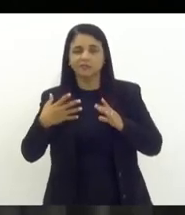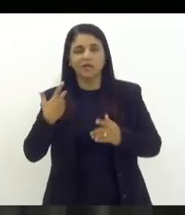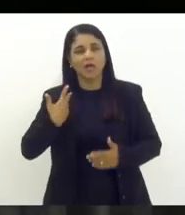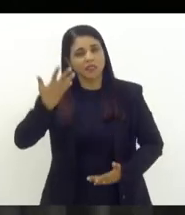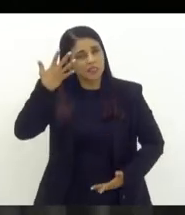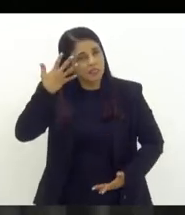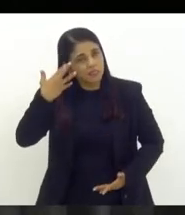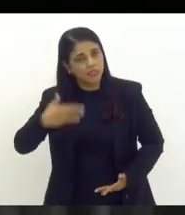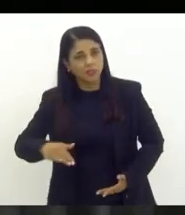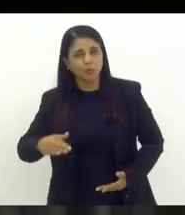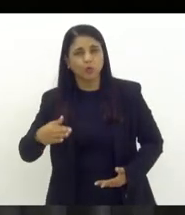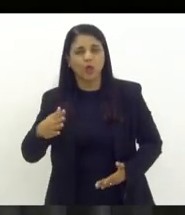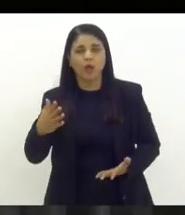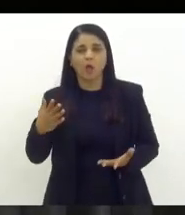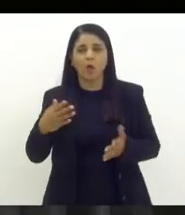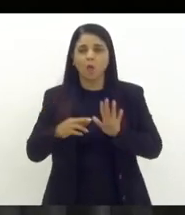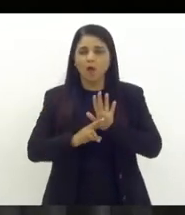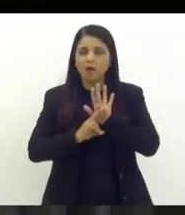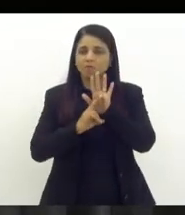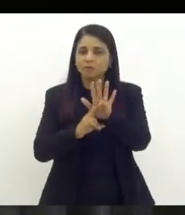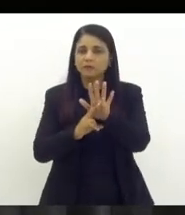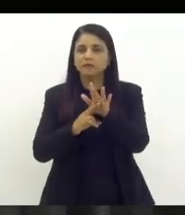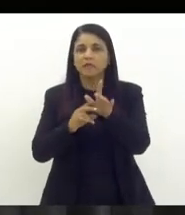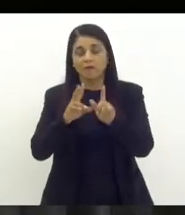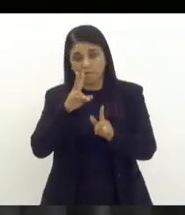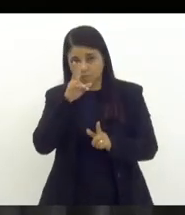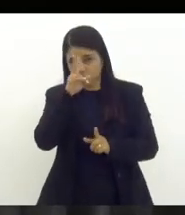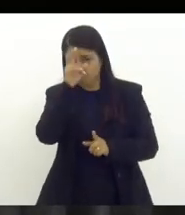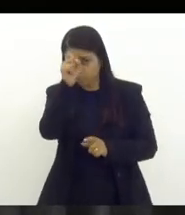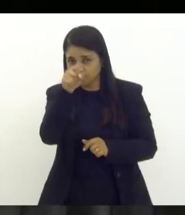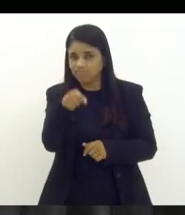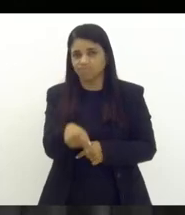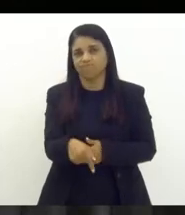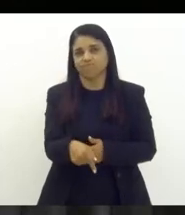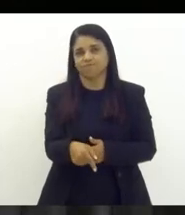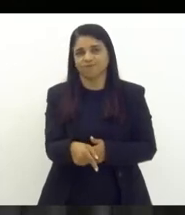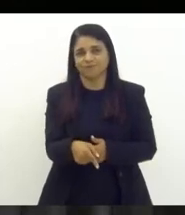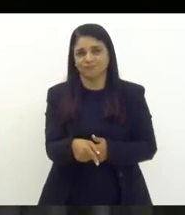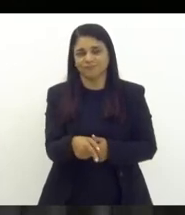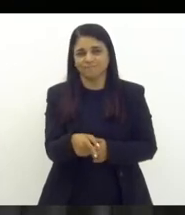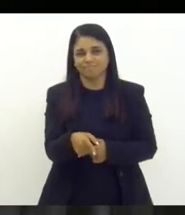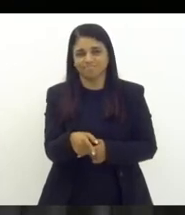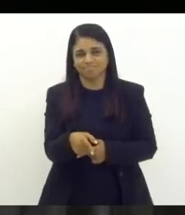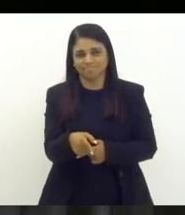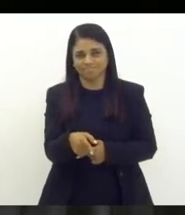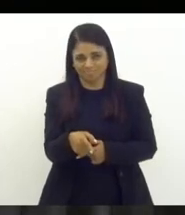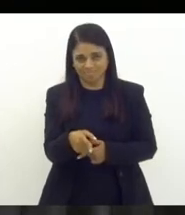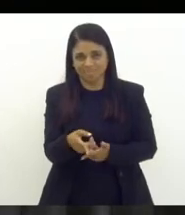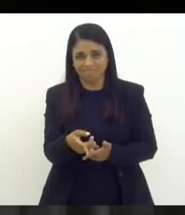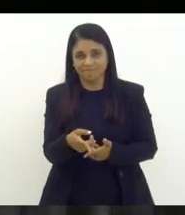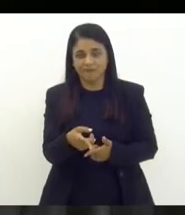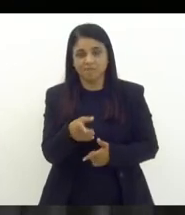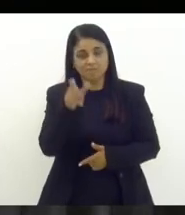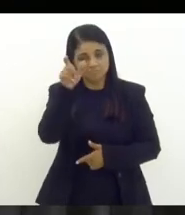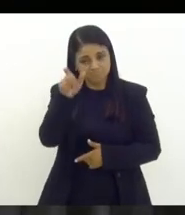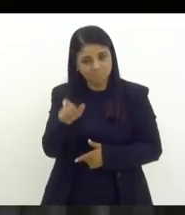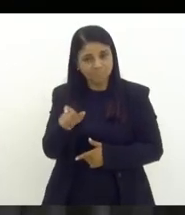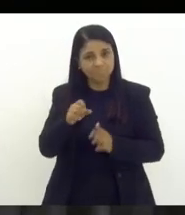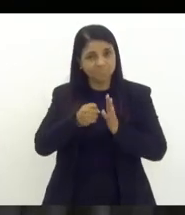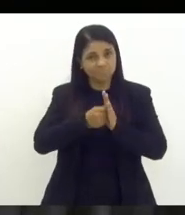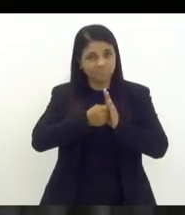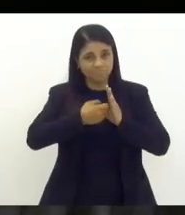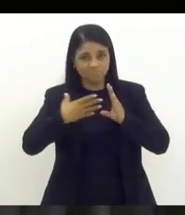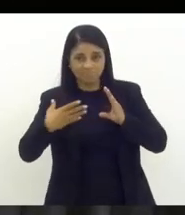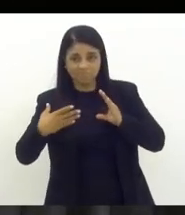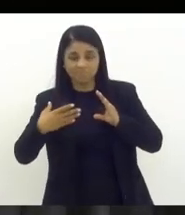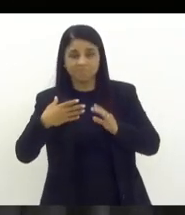né Por representar a força de ser de ter um uma característica masculina né e